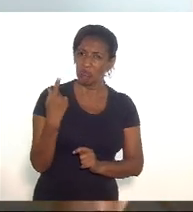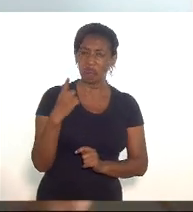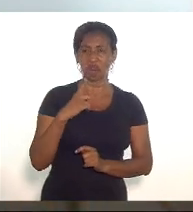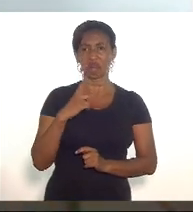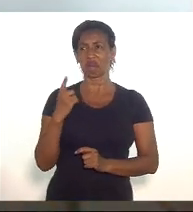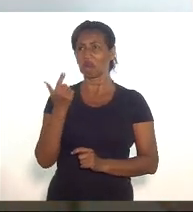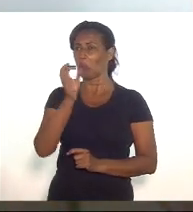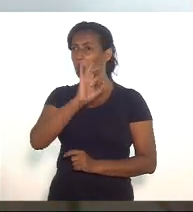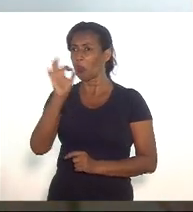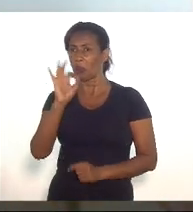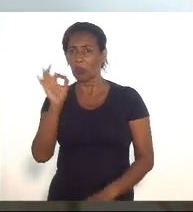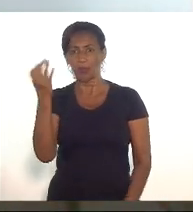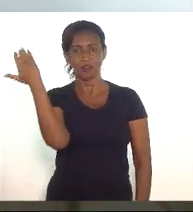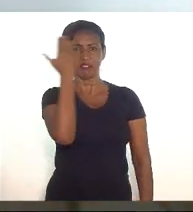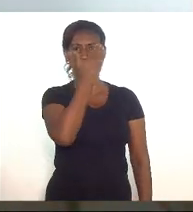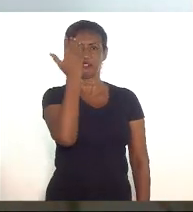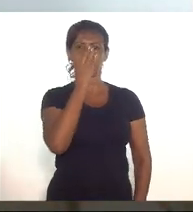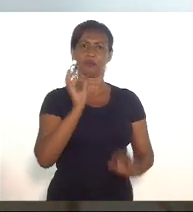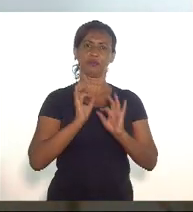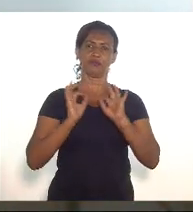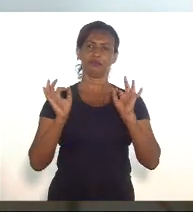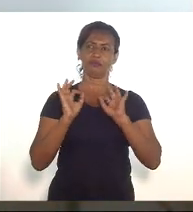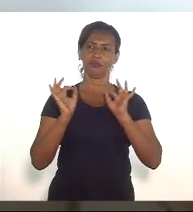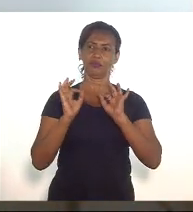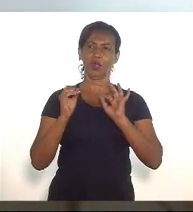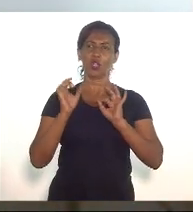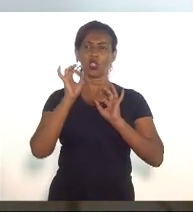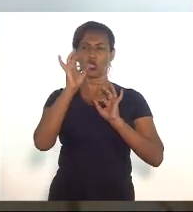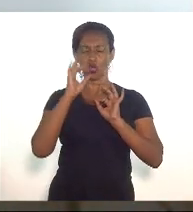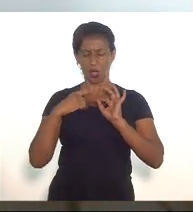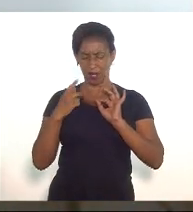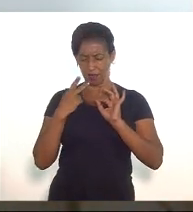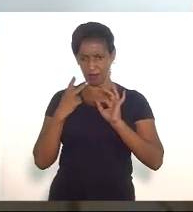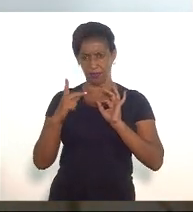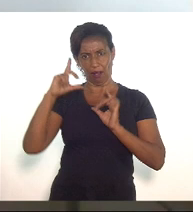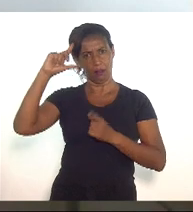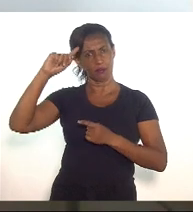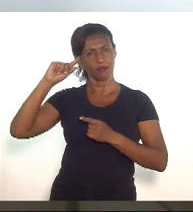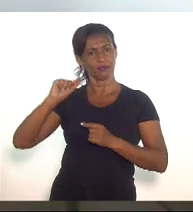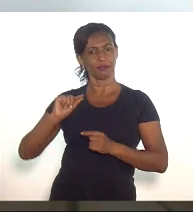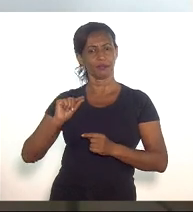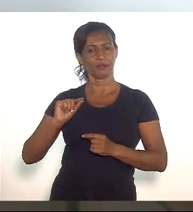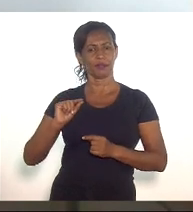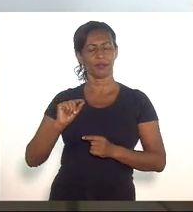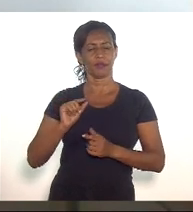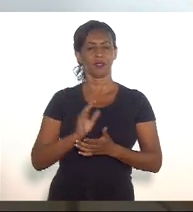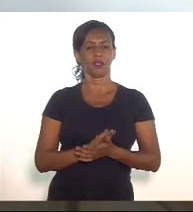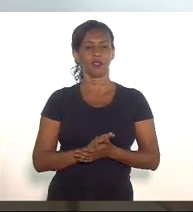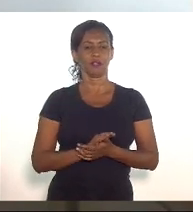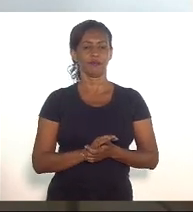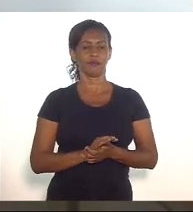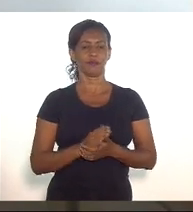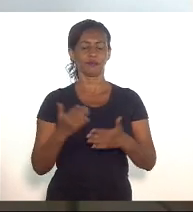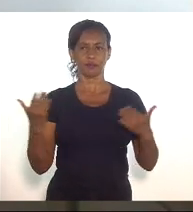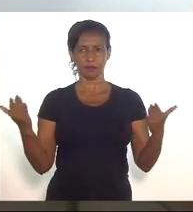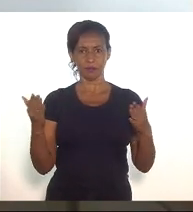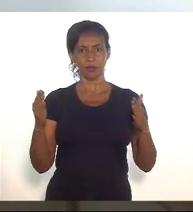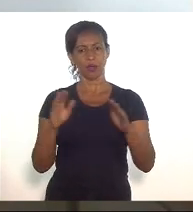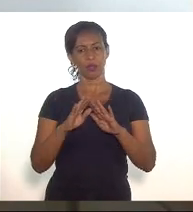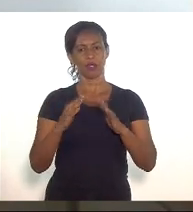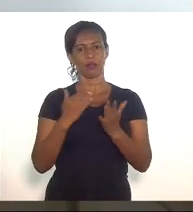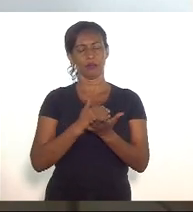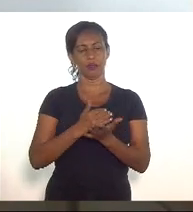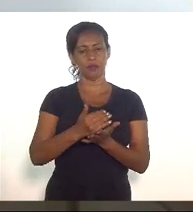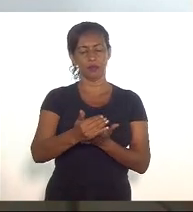sabe, ninguém viu. Eu só queria fazer essa preliminar e, por ordem de chegada, vou abrir aqui